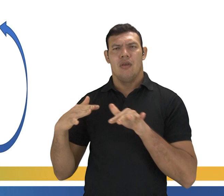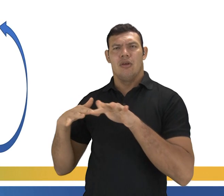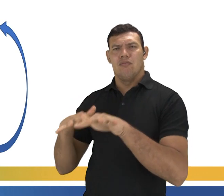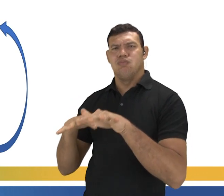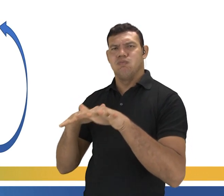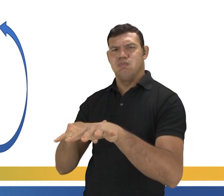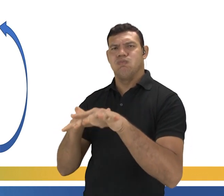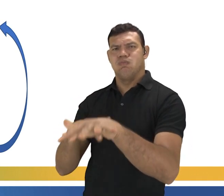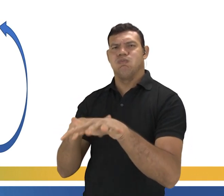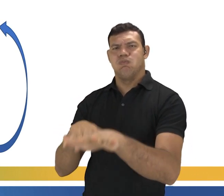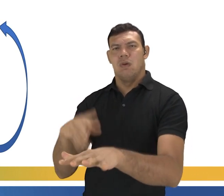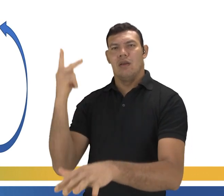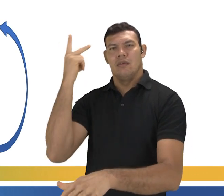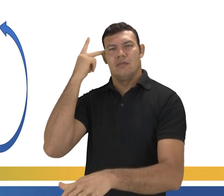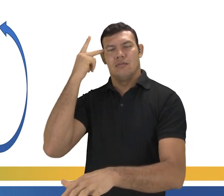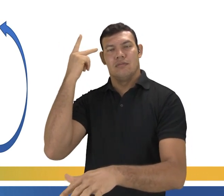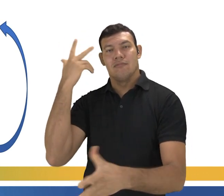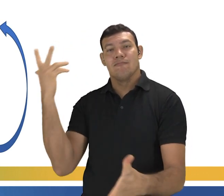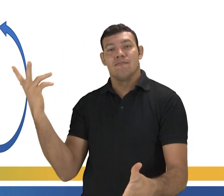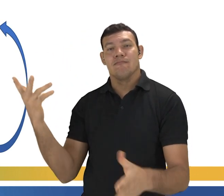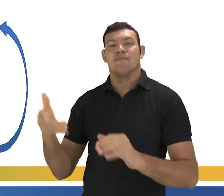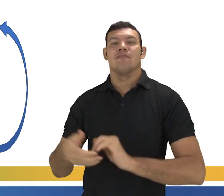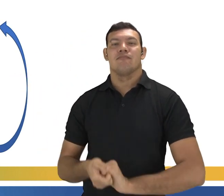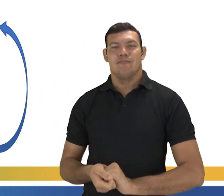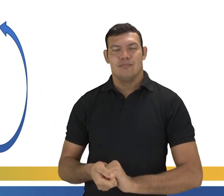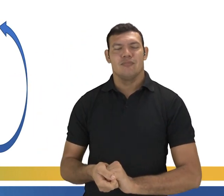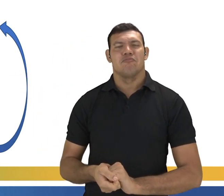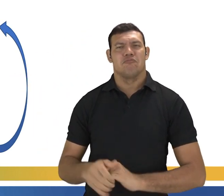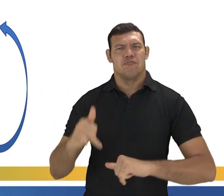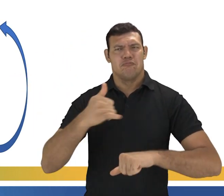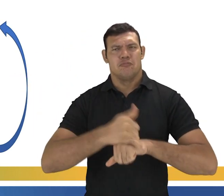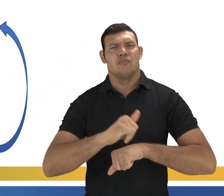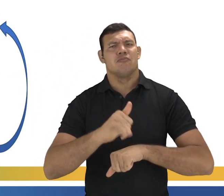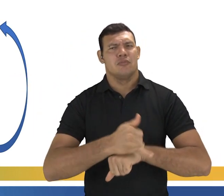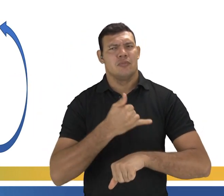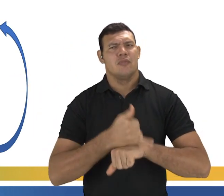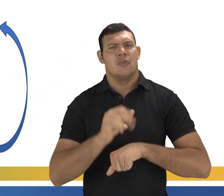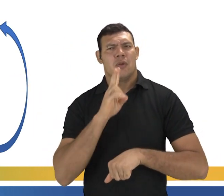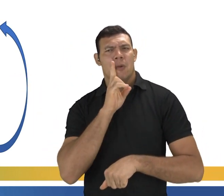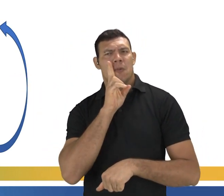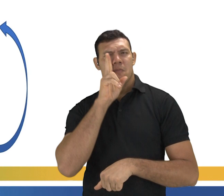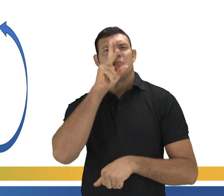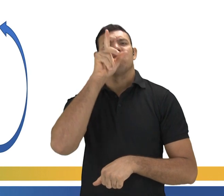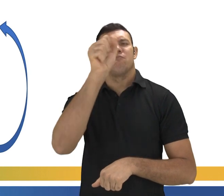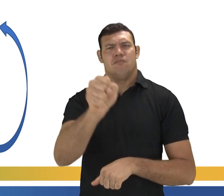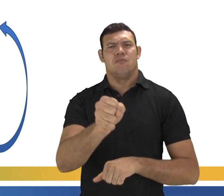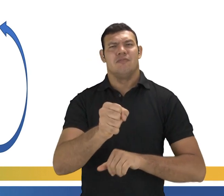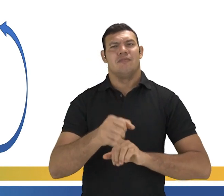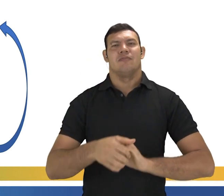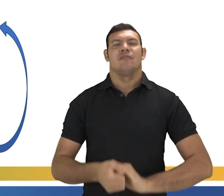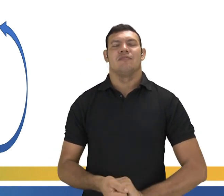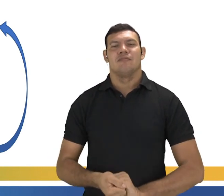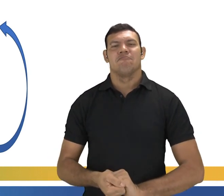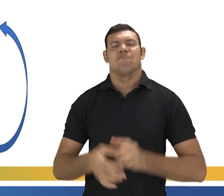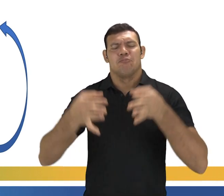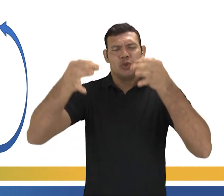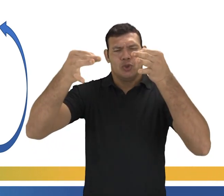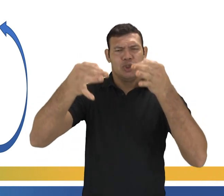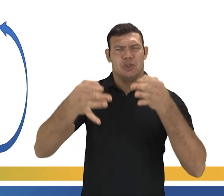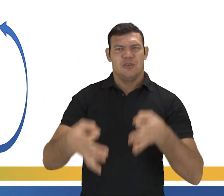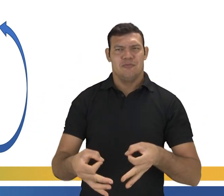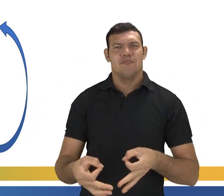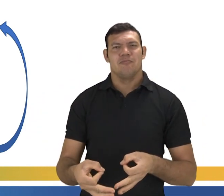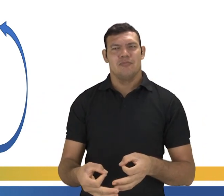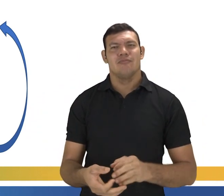em 2013. Essa é uma estratégia muito poderosa que você pode utilizar no seu texto e que dá bastante certo, né, para